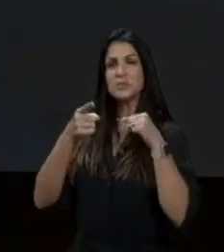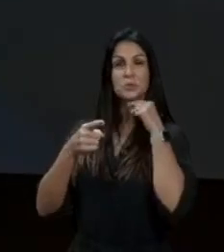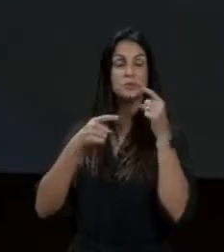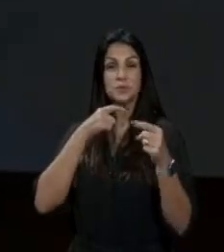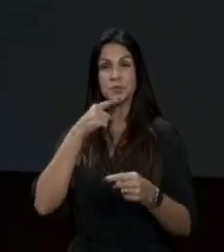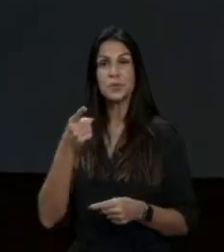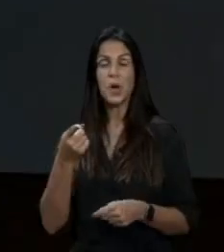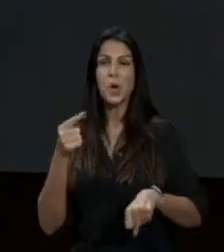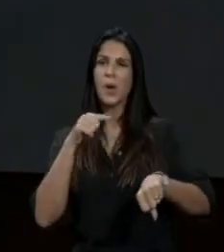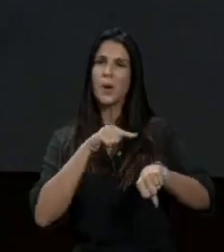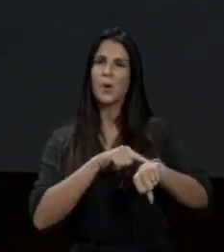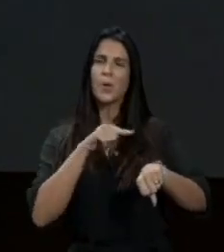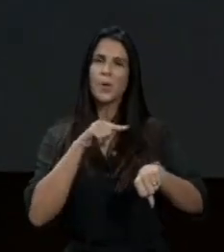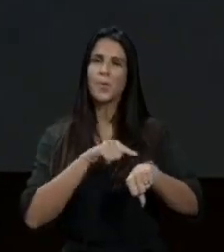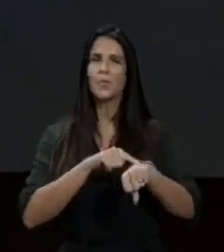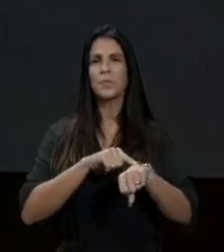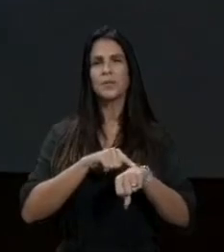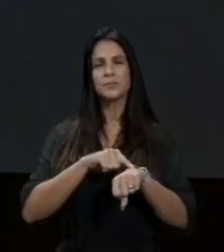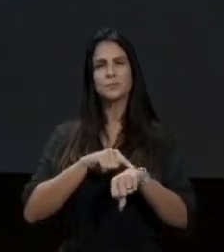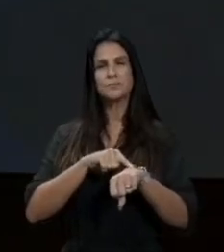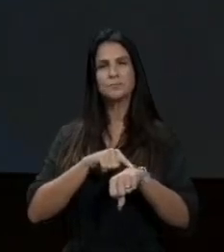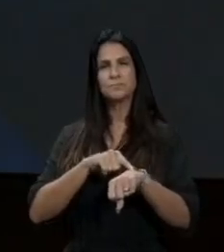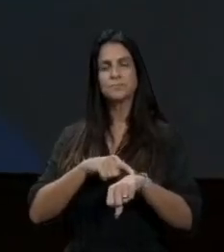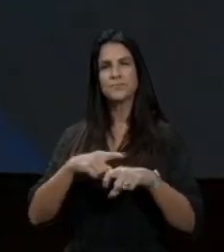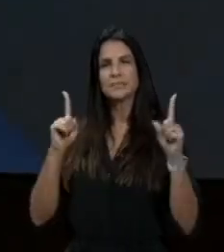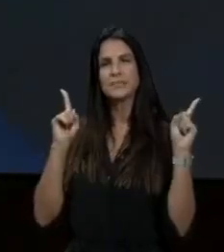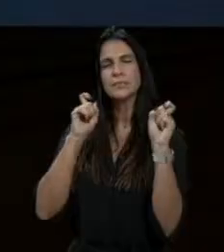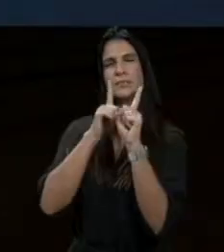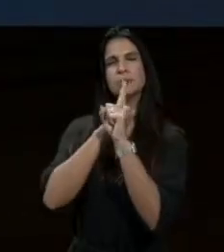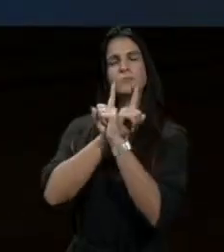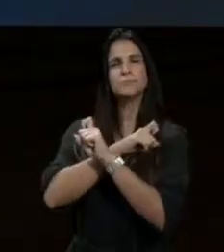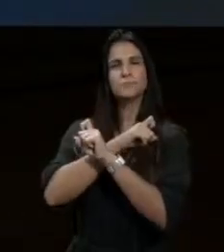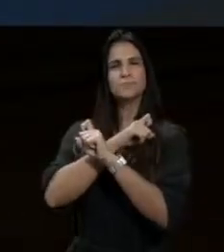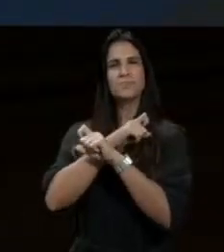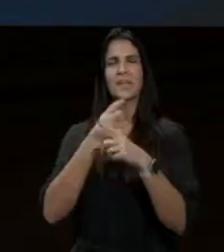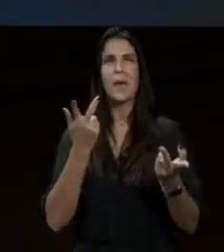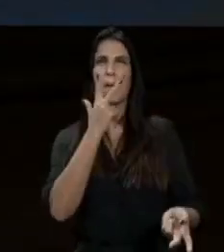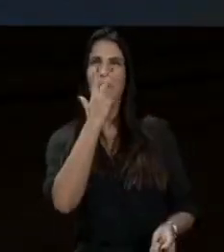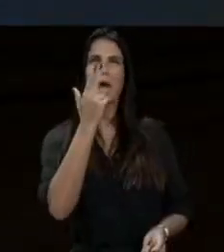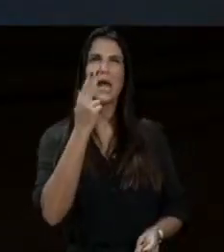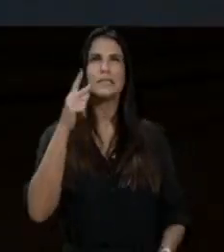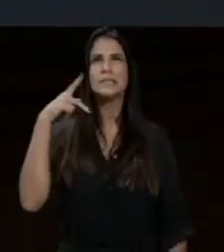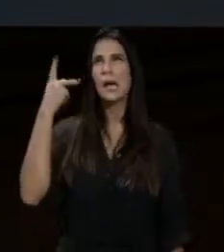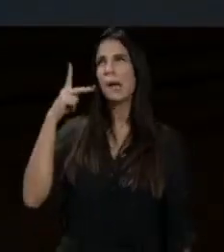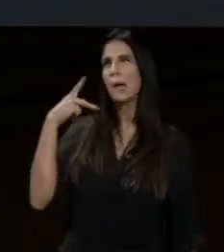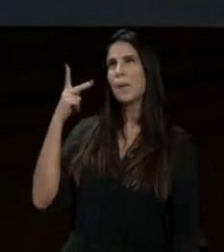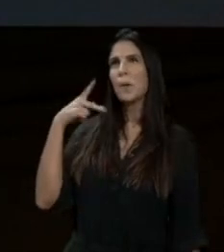nesse tempo de tanta situação em que o Politicamente correto